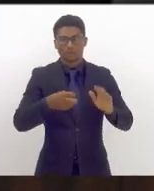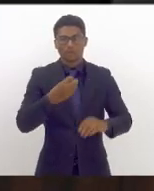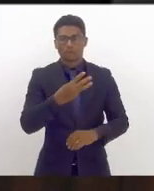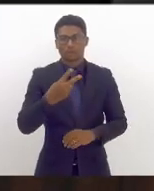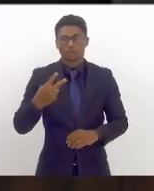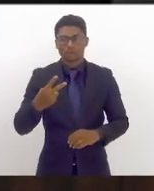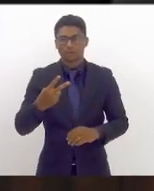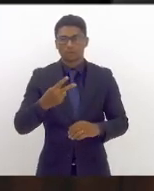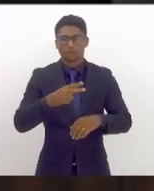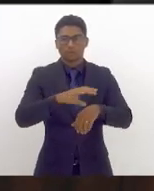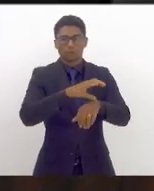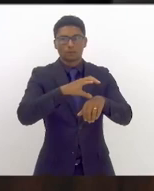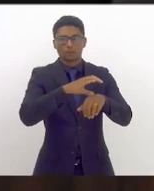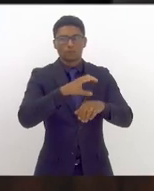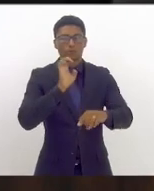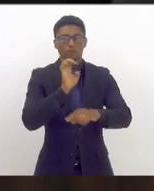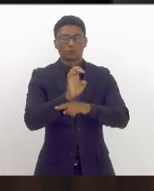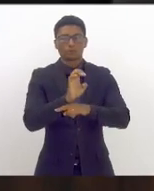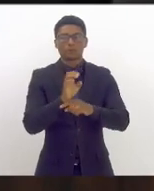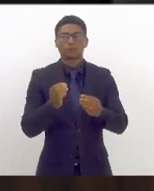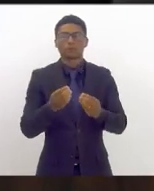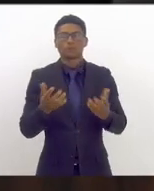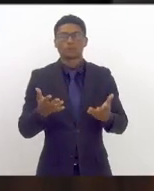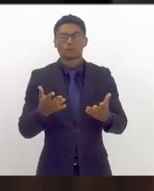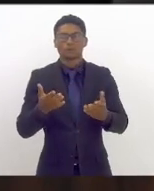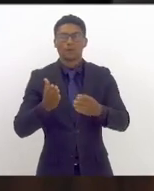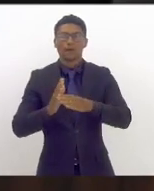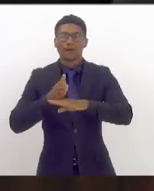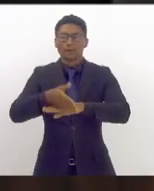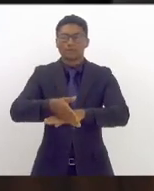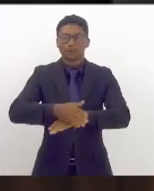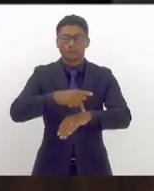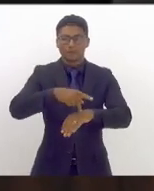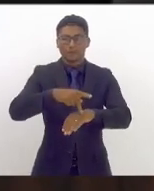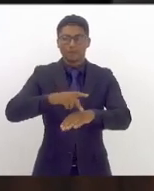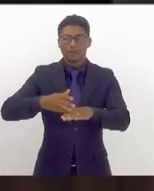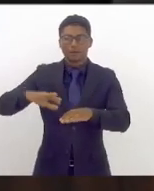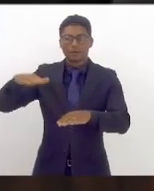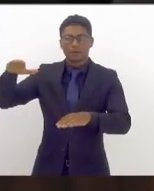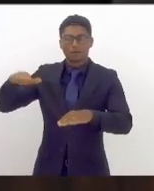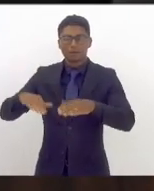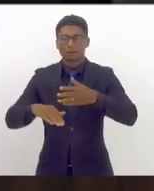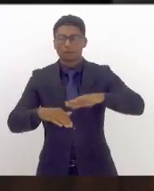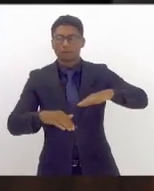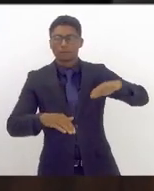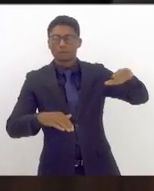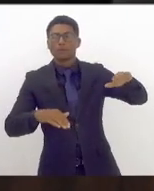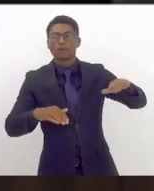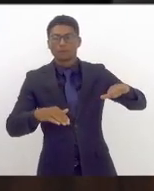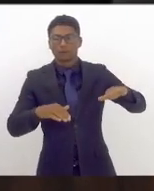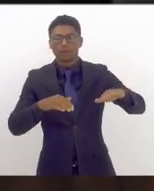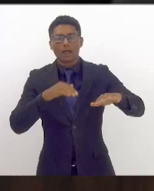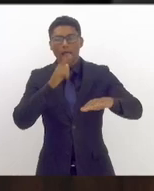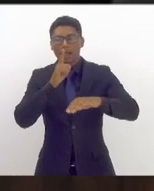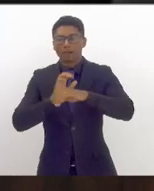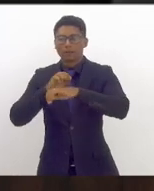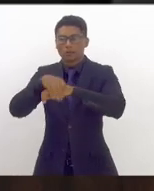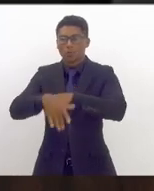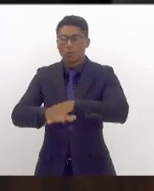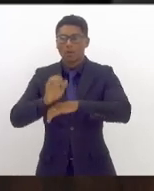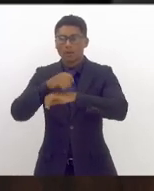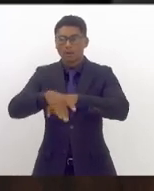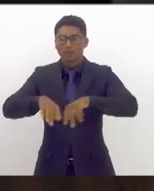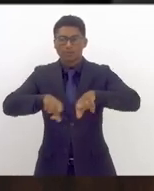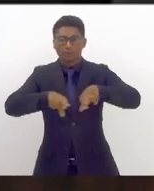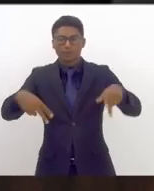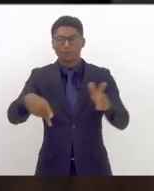da constituição estadual para segurar o acesso a montanhas parentes rochosas Rios cachoeiras cavernas e outros sítios naturais Públicos